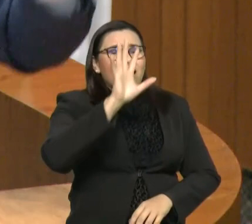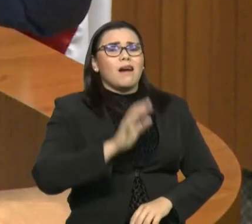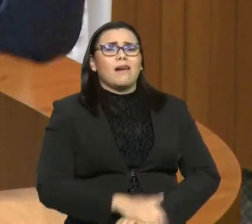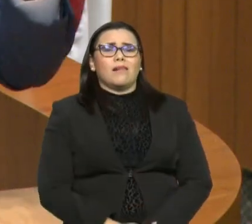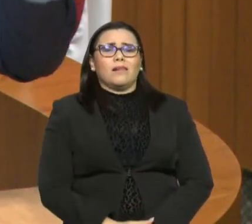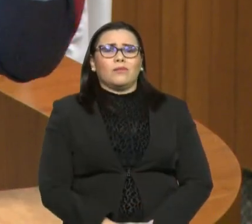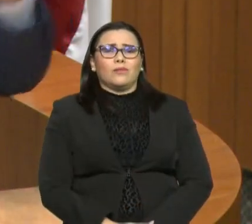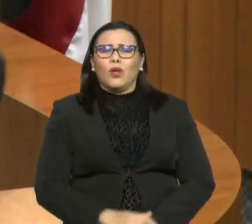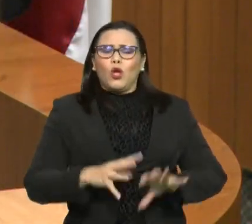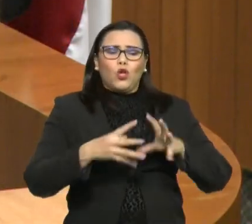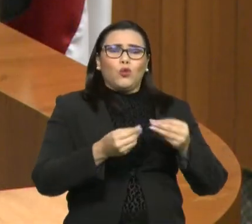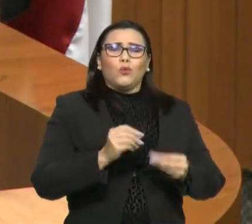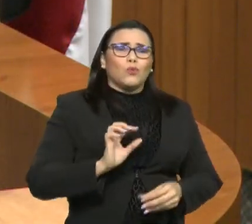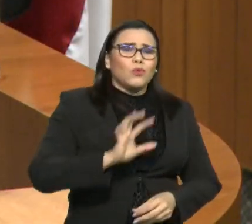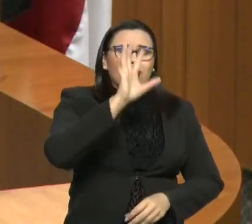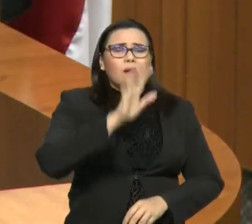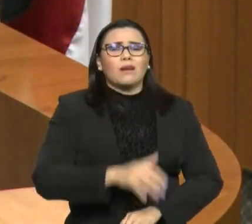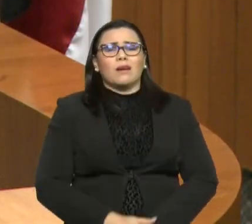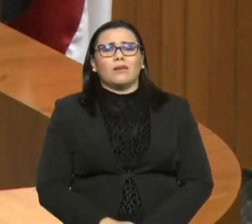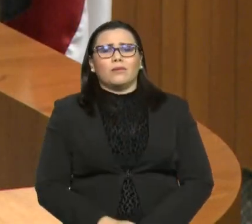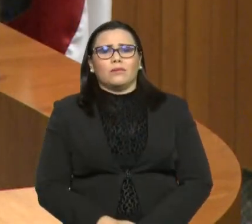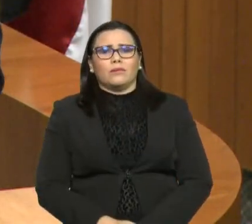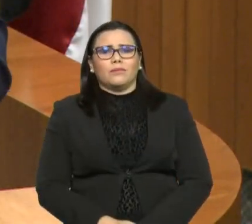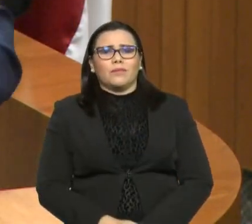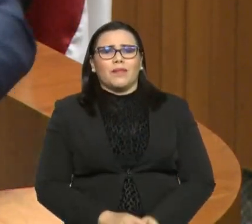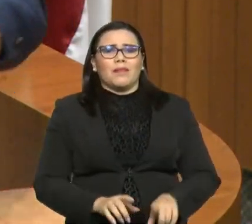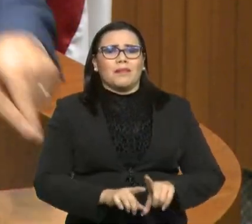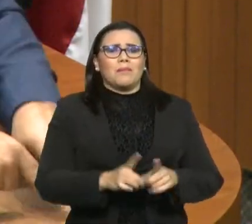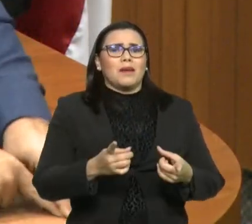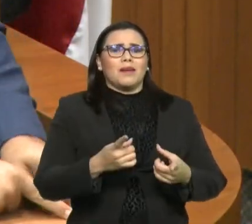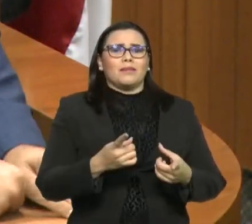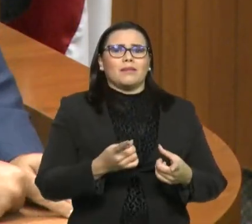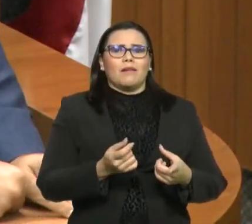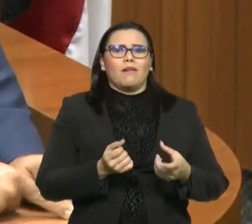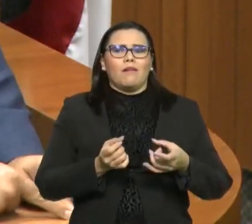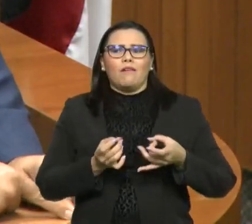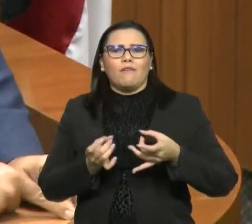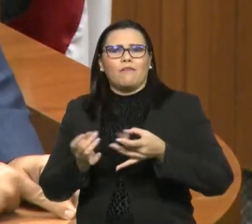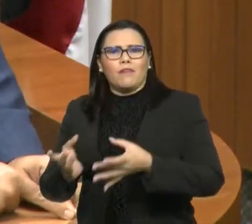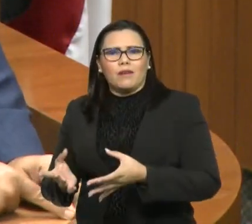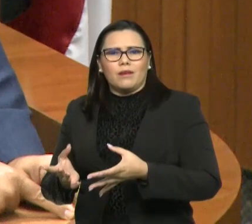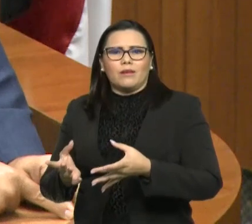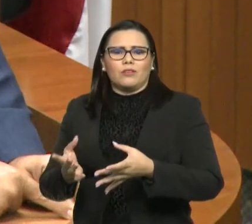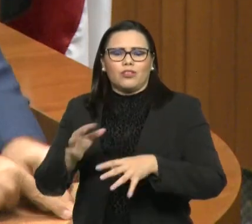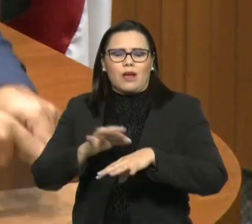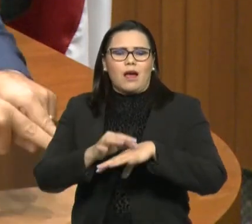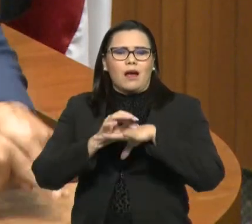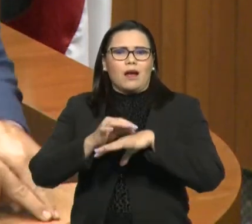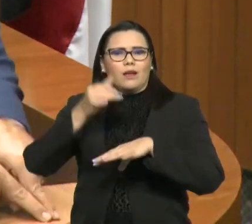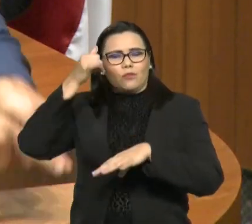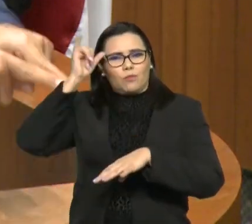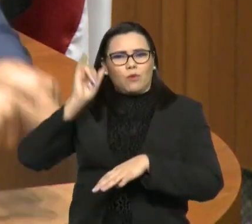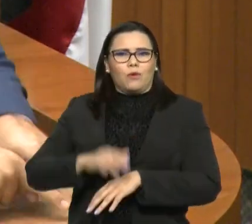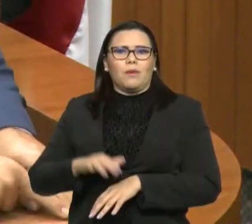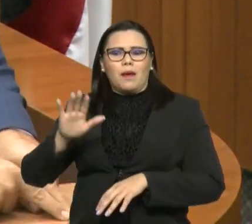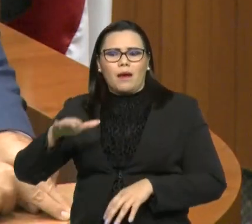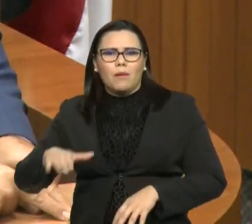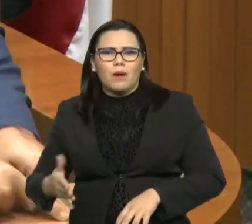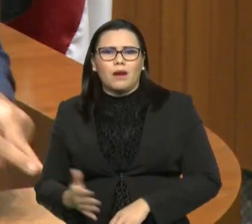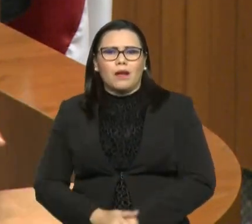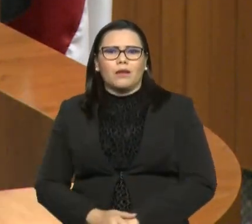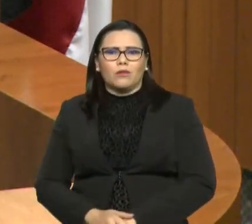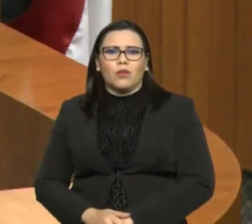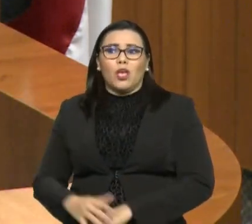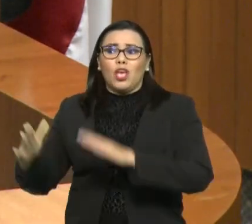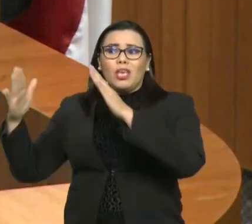de 35% para esse mesmo período em relação ao ano passado. Está produzindo com mais